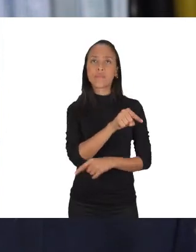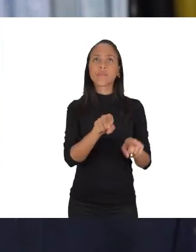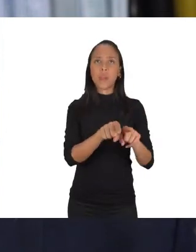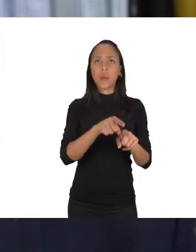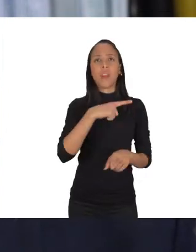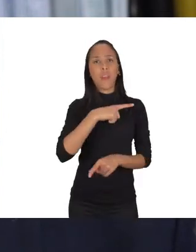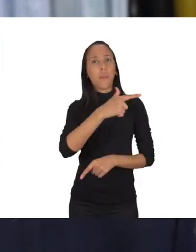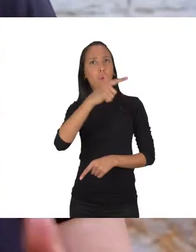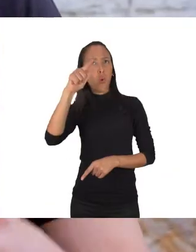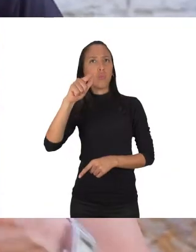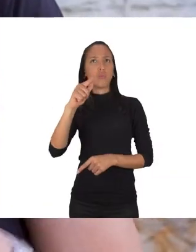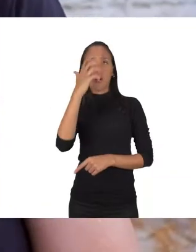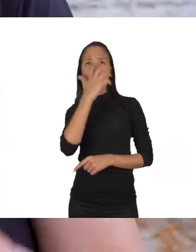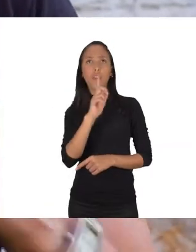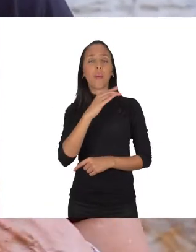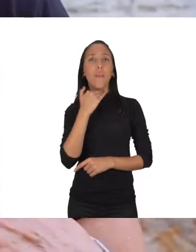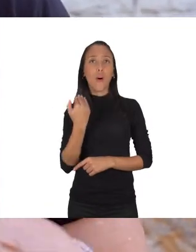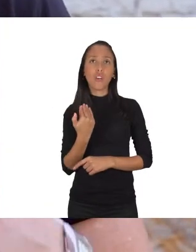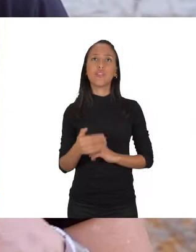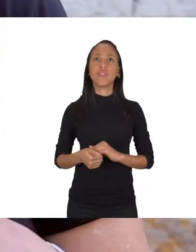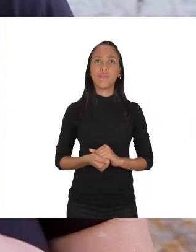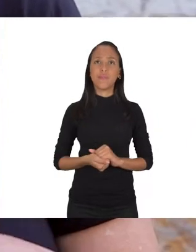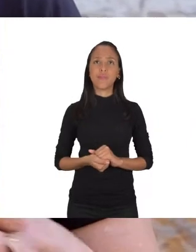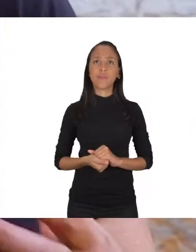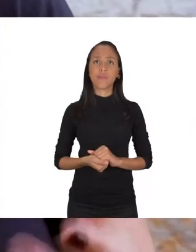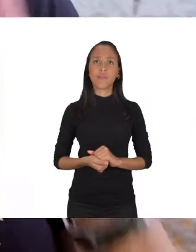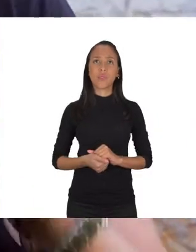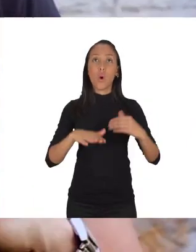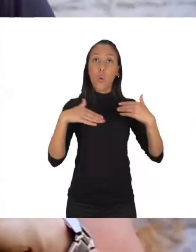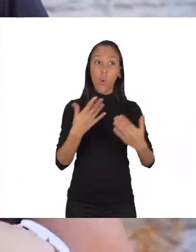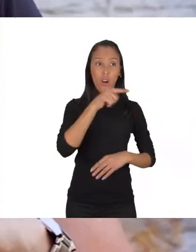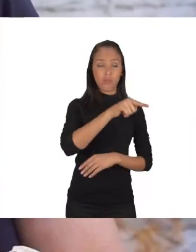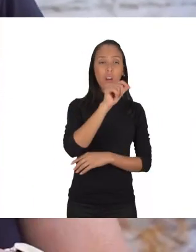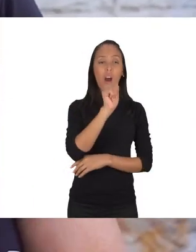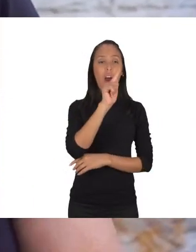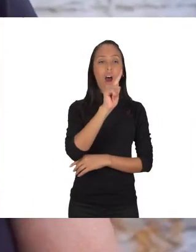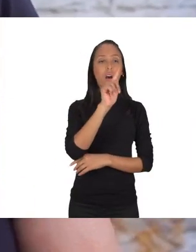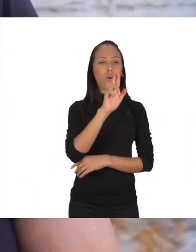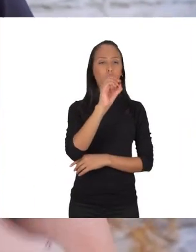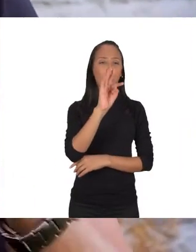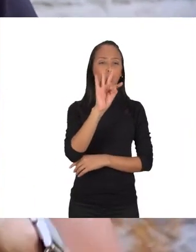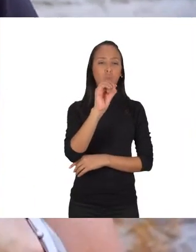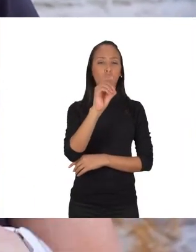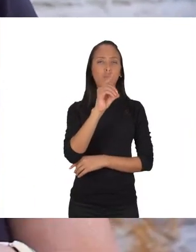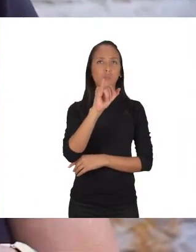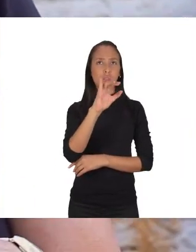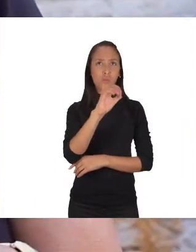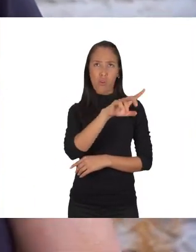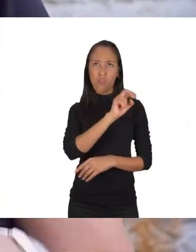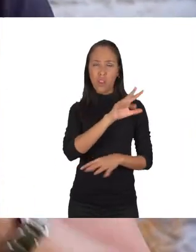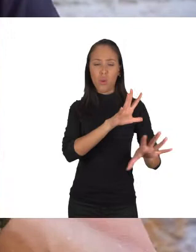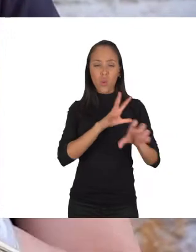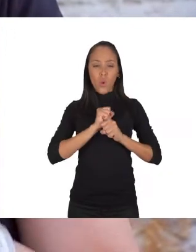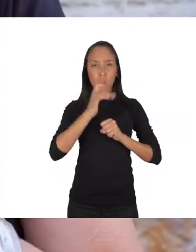casos mais graves de morte, né? E aí, esse agrotóxico também, quando ele atua no corpo humano, né, no organismo do